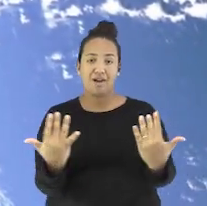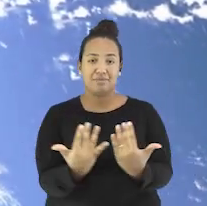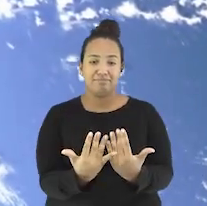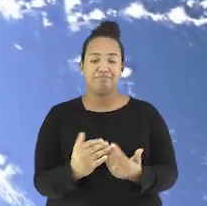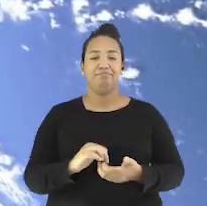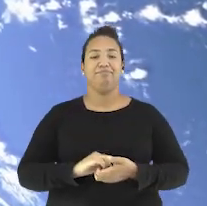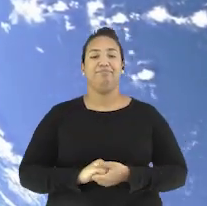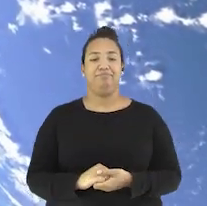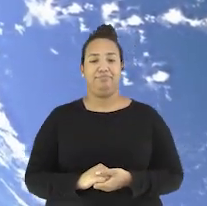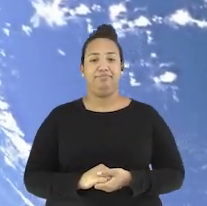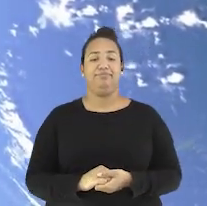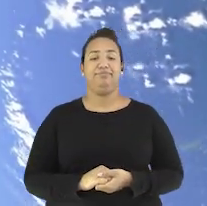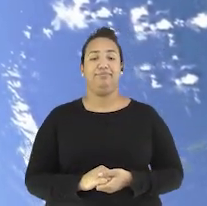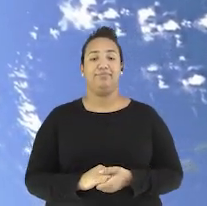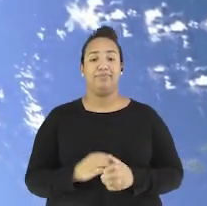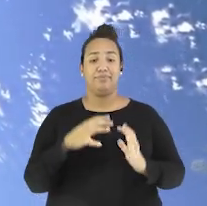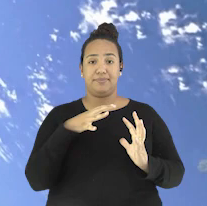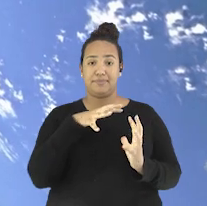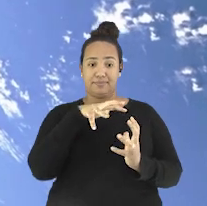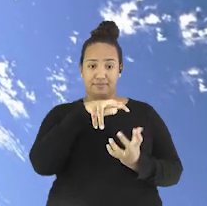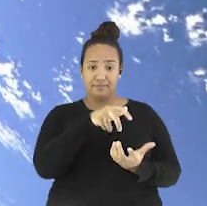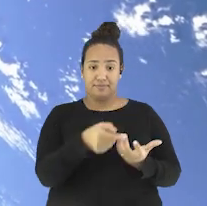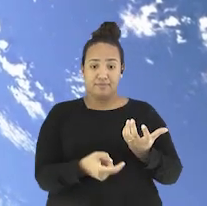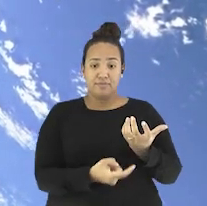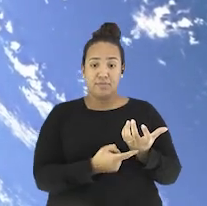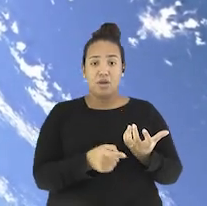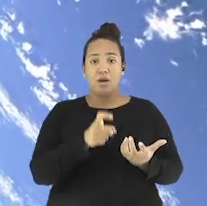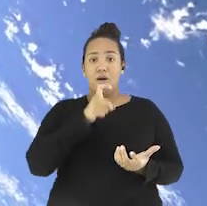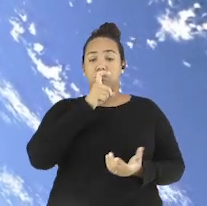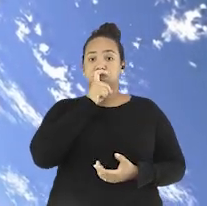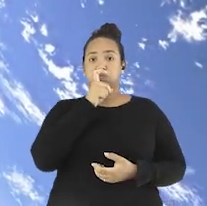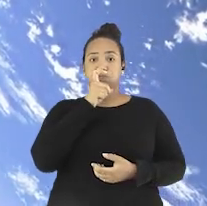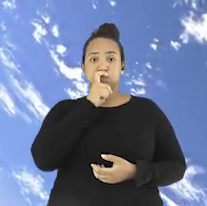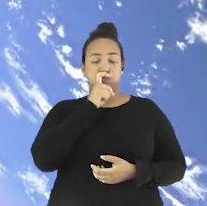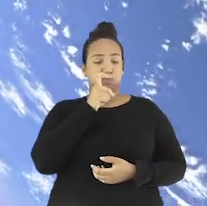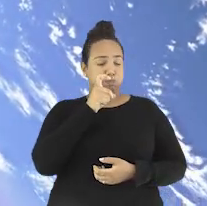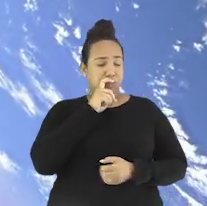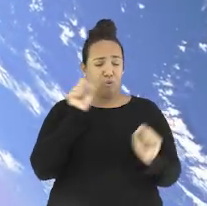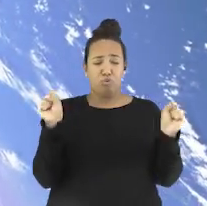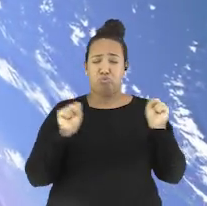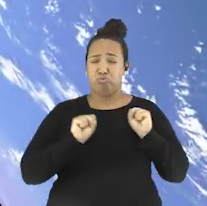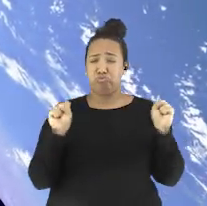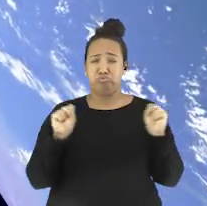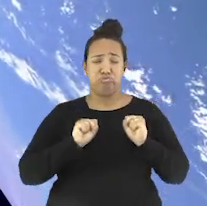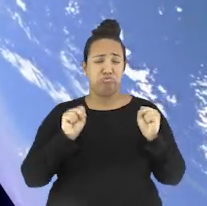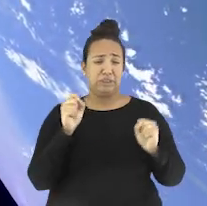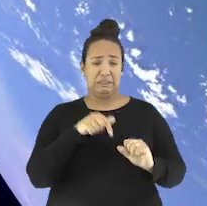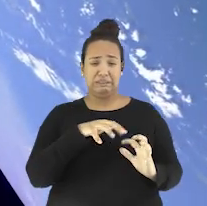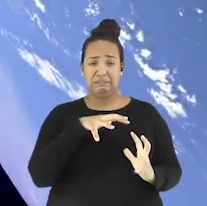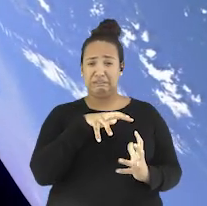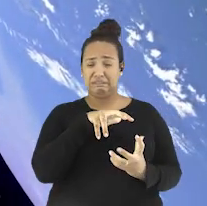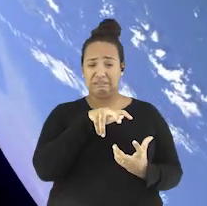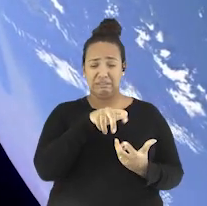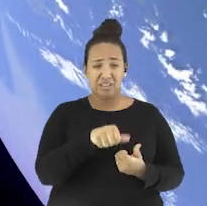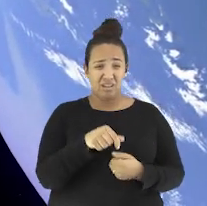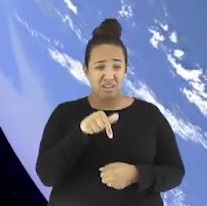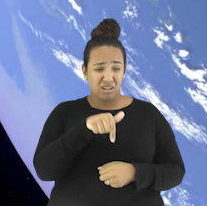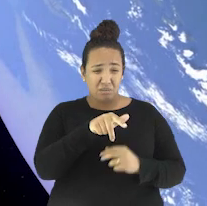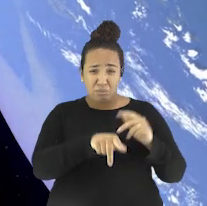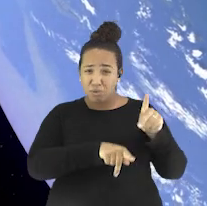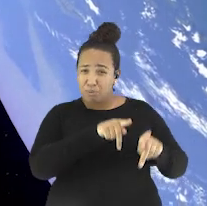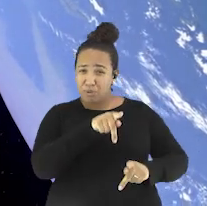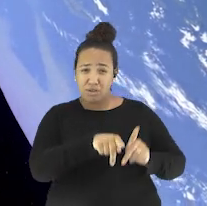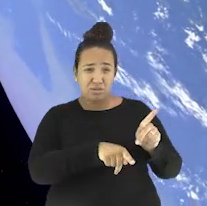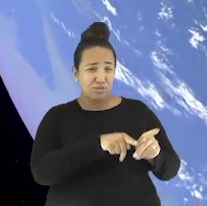costa australiana. A Antártica é o continente gelado extremo da Terra. Há pouquíssimas